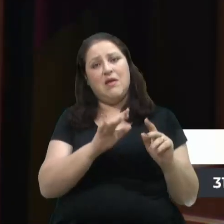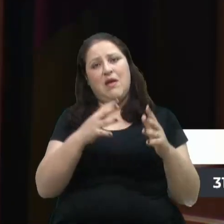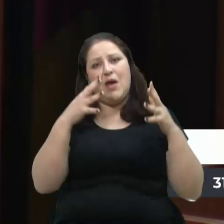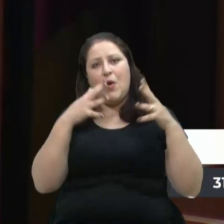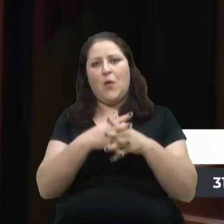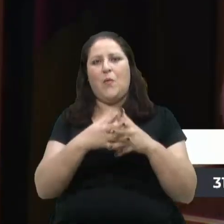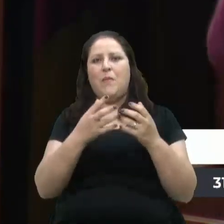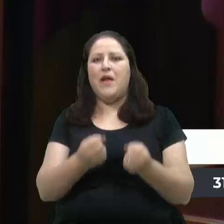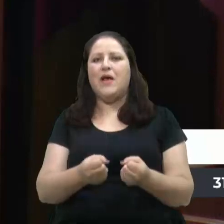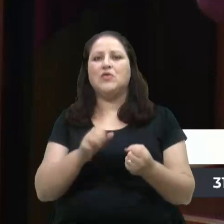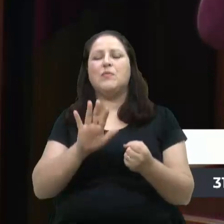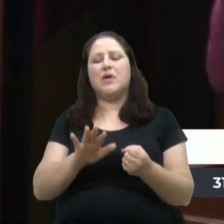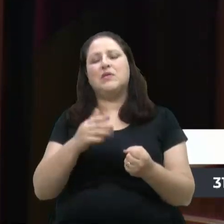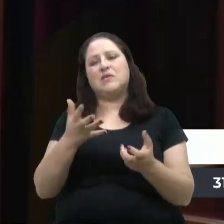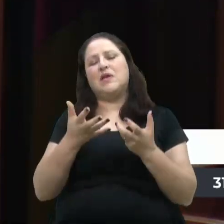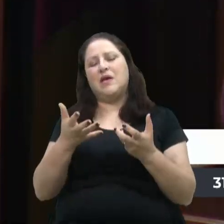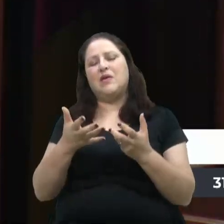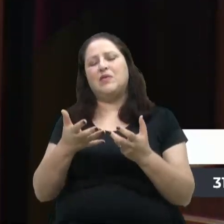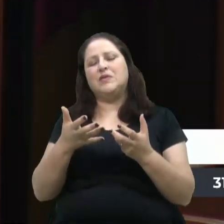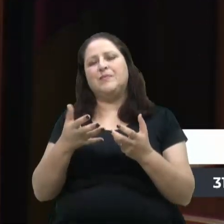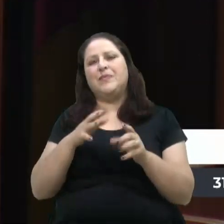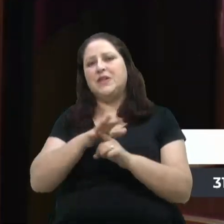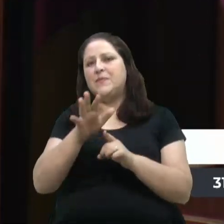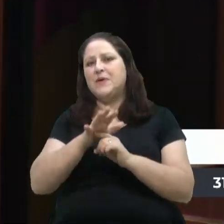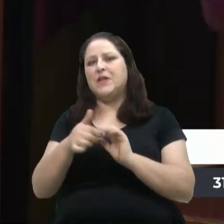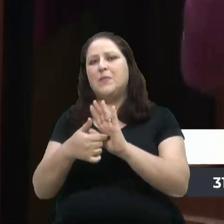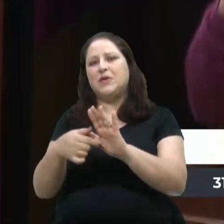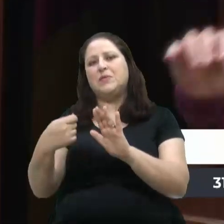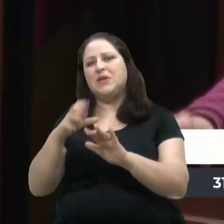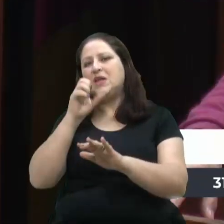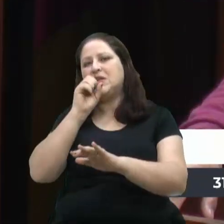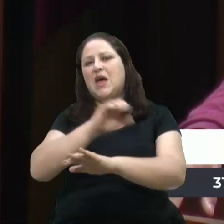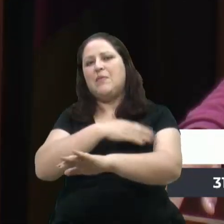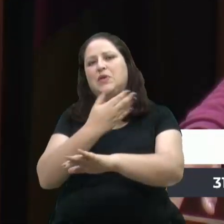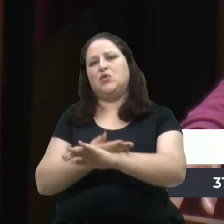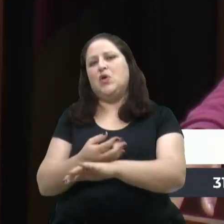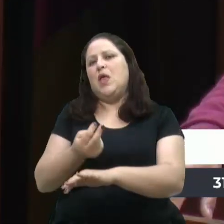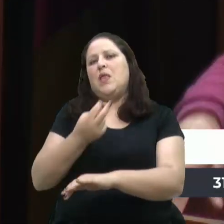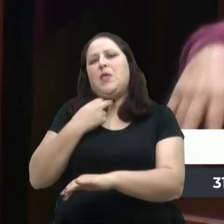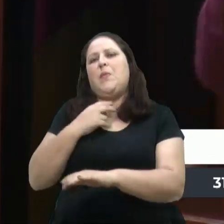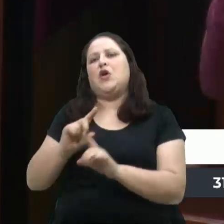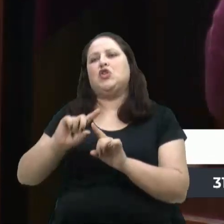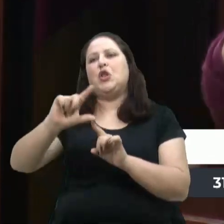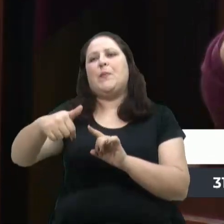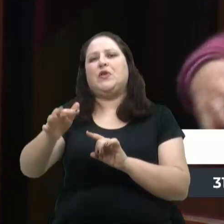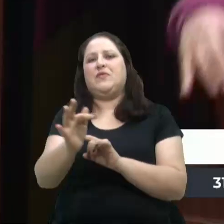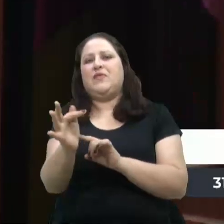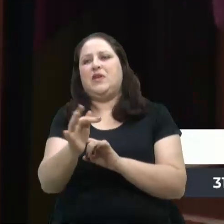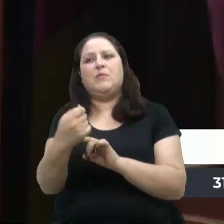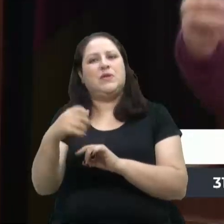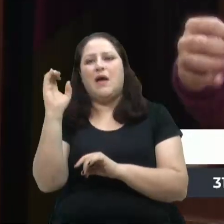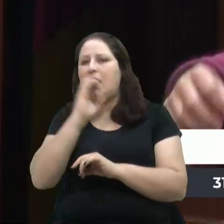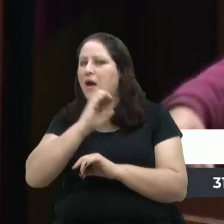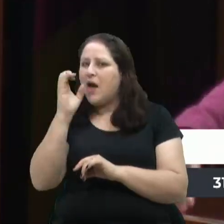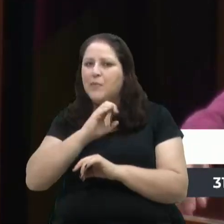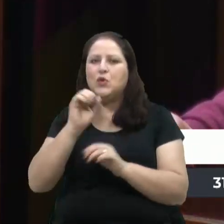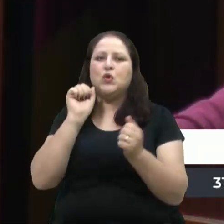publicamente Vereador Nós somos de um dia um sábado mas não dá para ser em fevereiro tem que ser logo